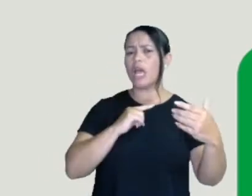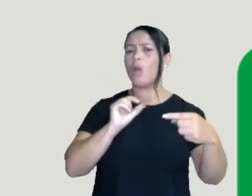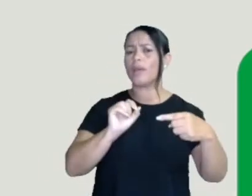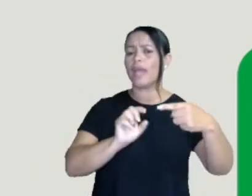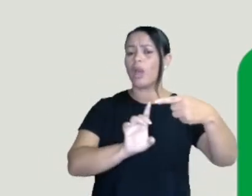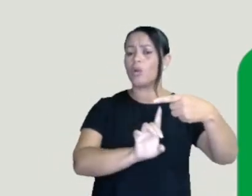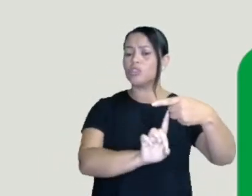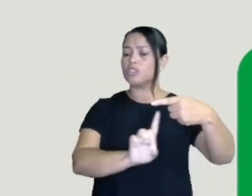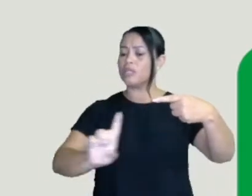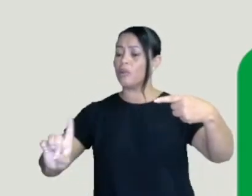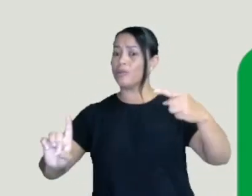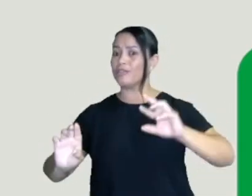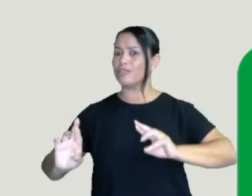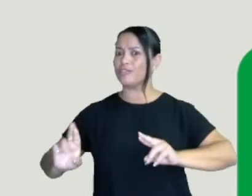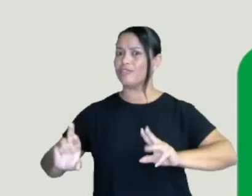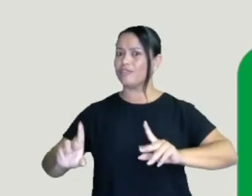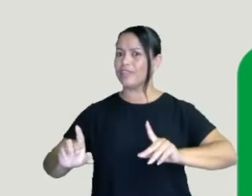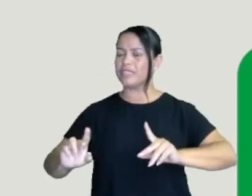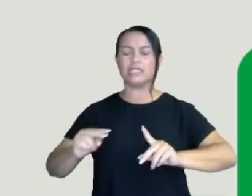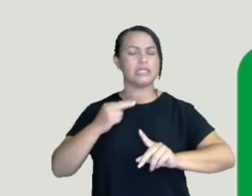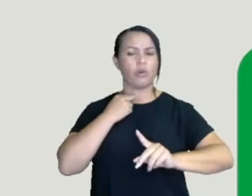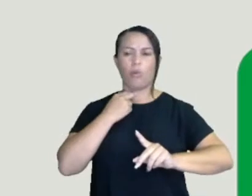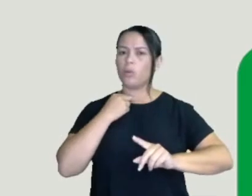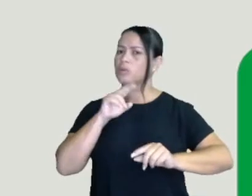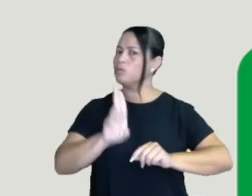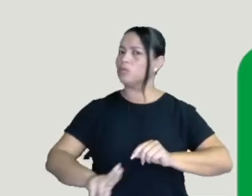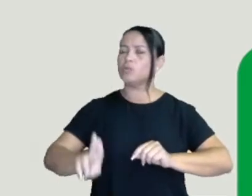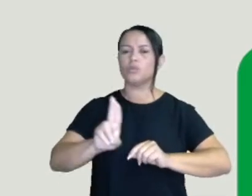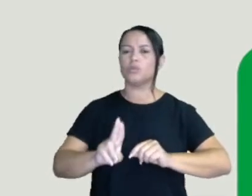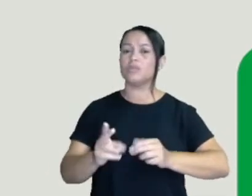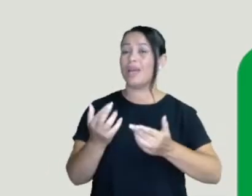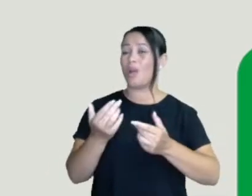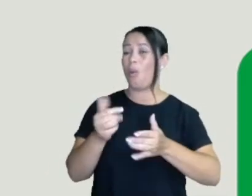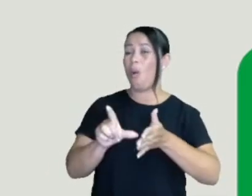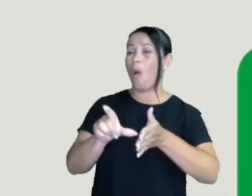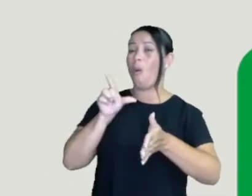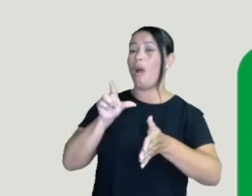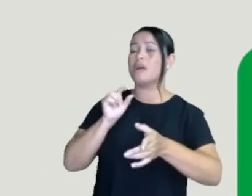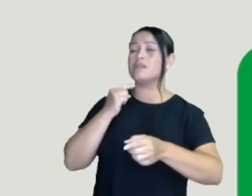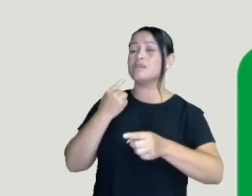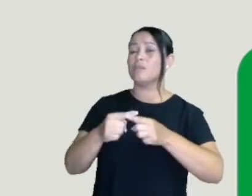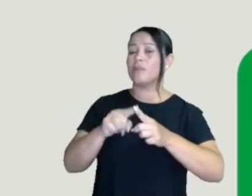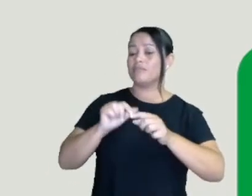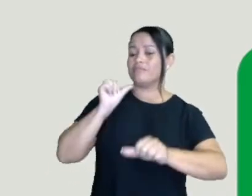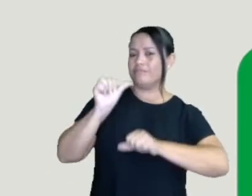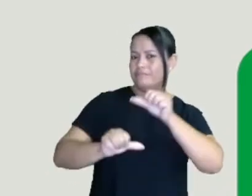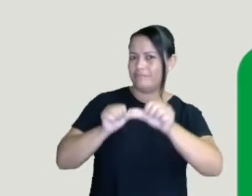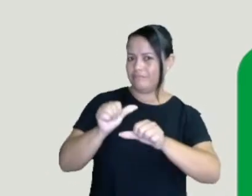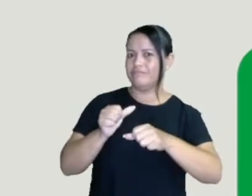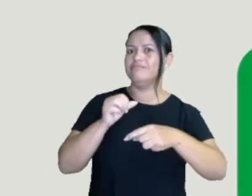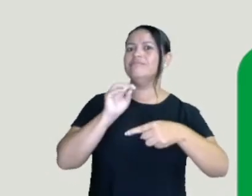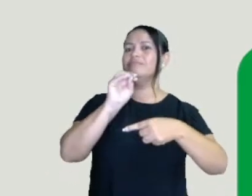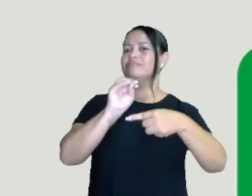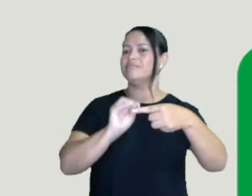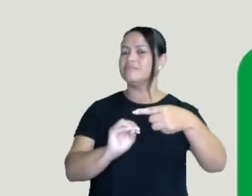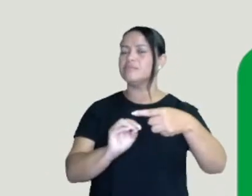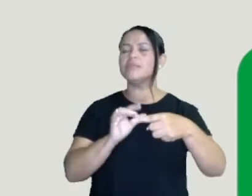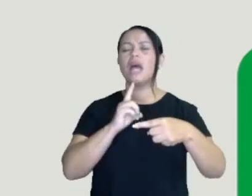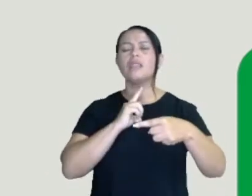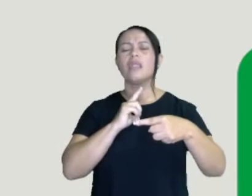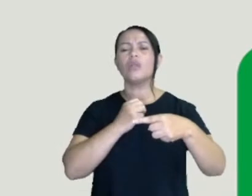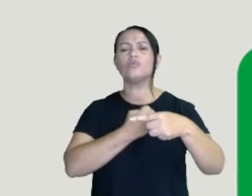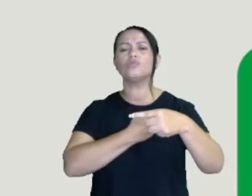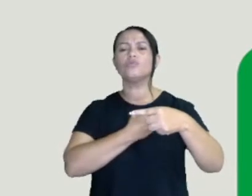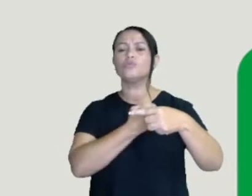denominadores diferentes e não podemos utilizar o primeiro caso para transformá-la em frações. Com